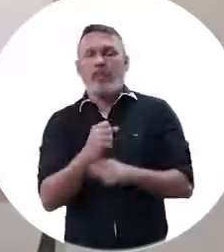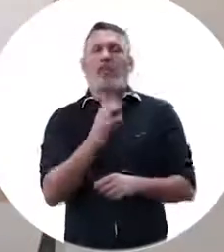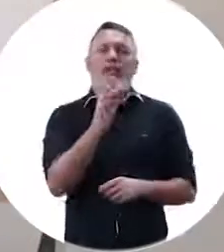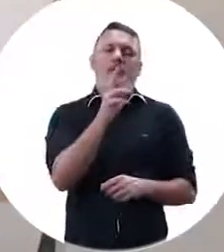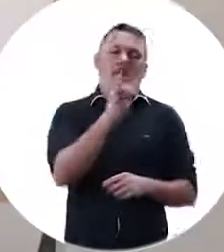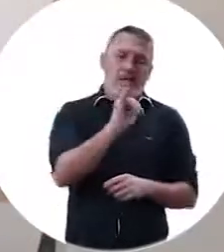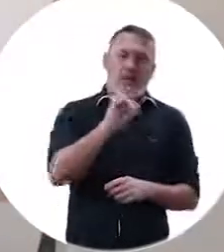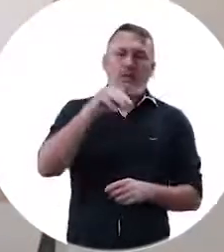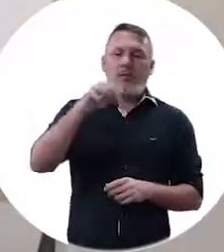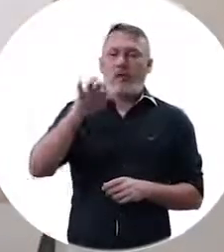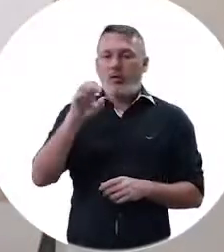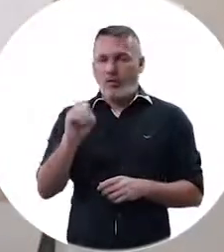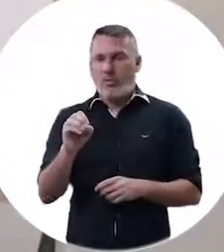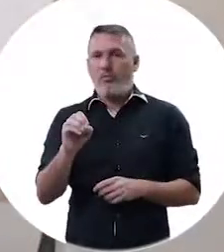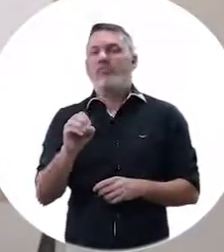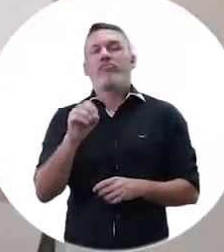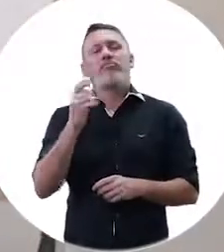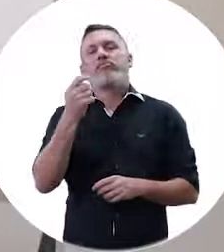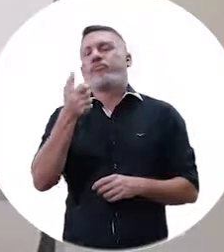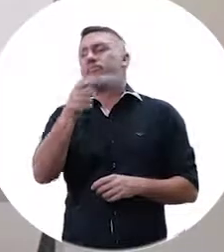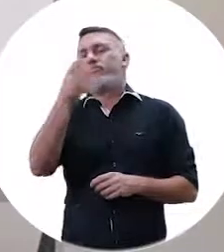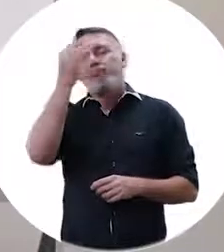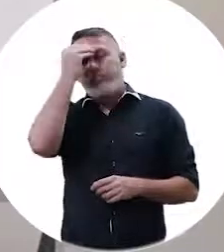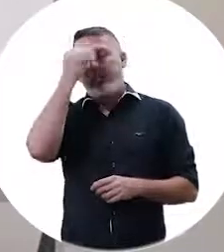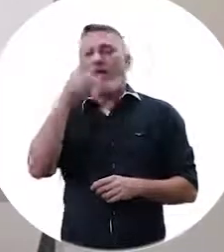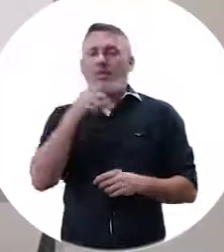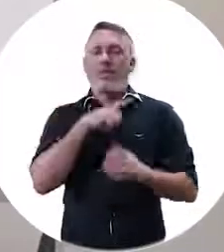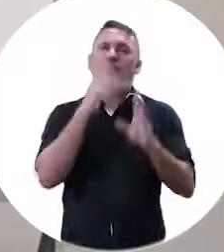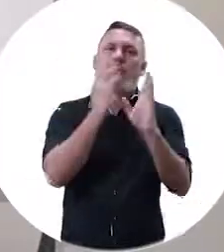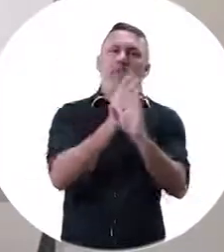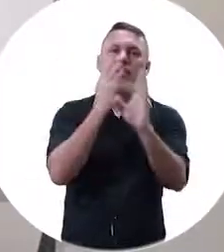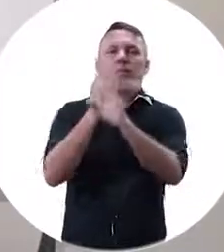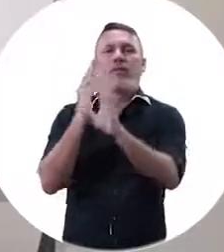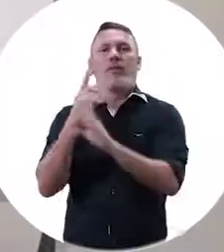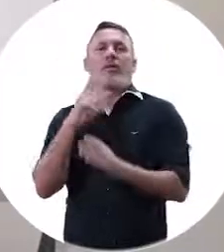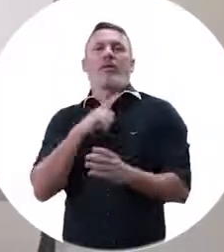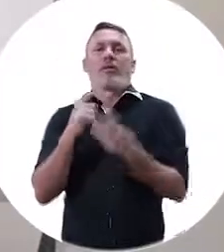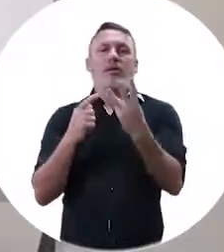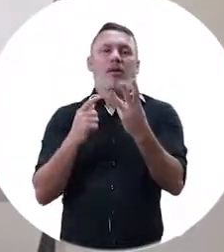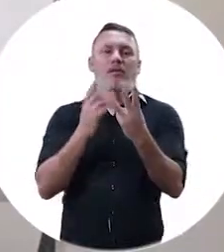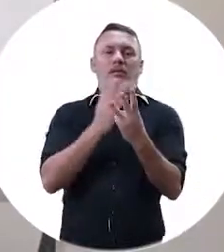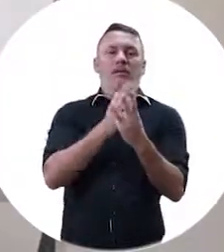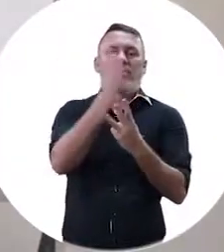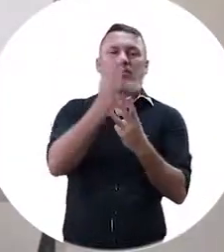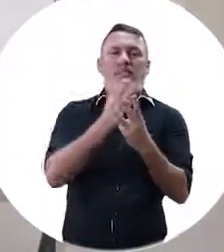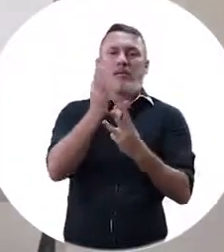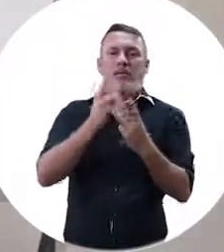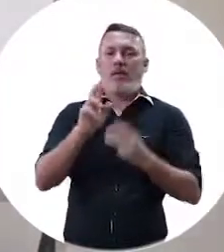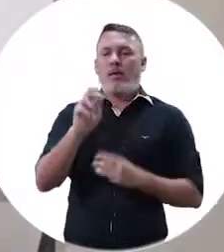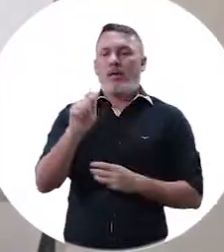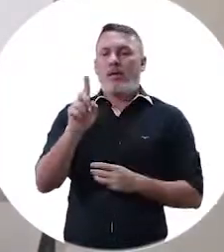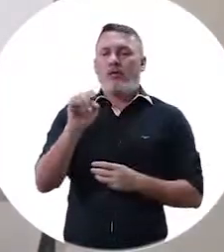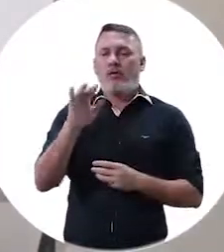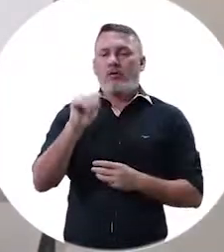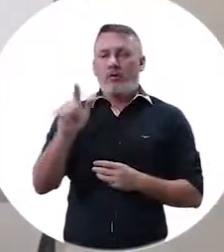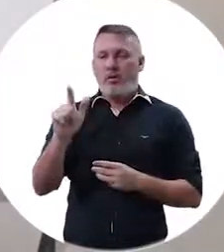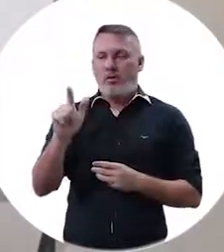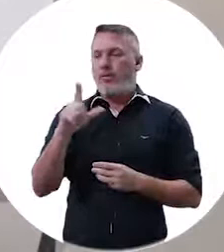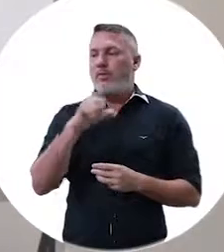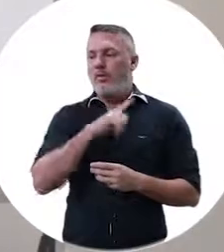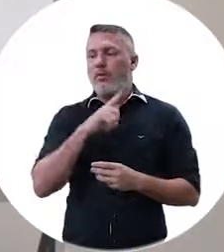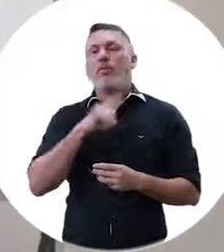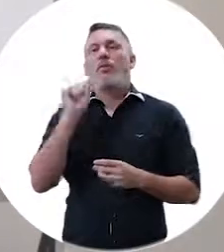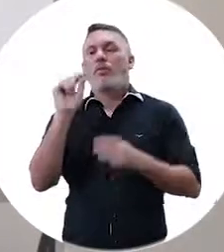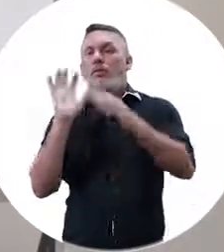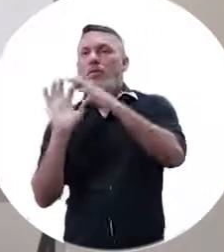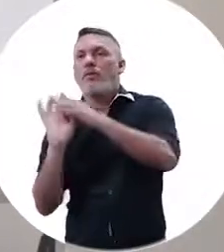1,2,4 trimetil. Essa parte do nome identifica o quê? Que eu tenho 3 radicais metils